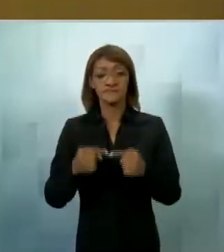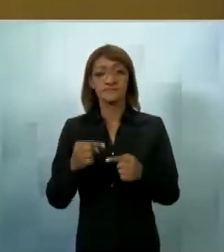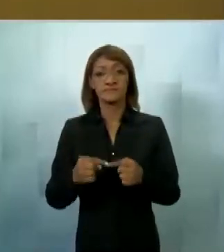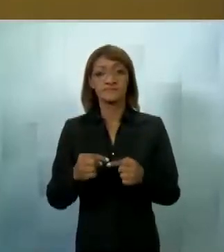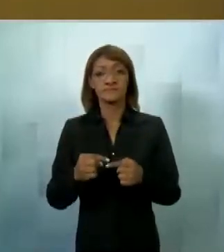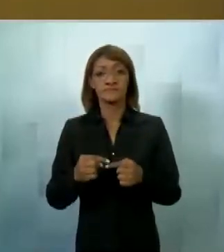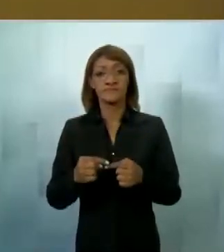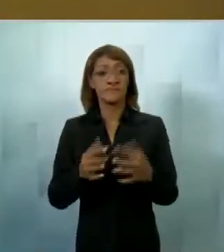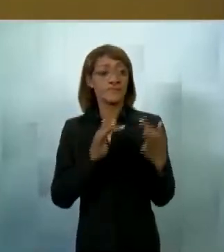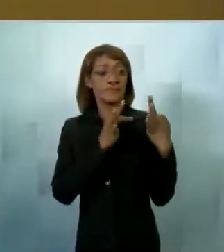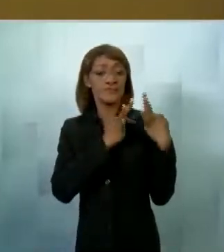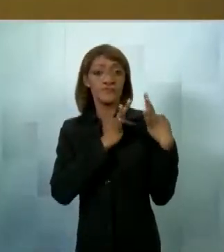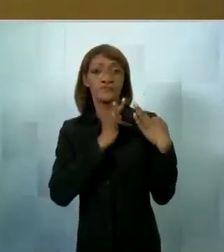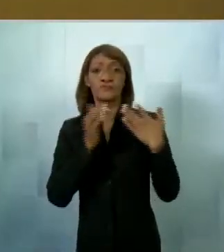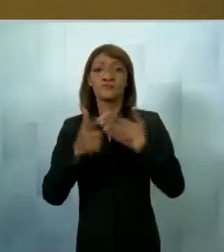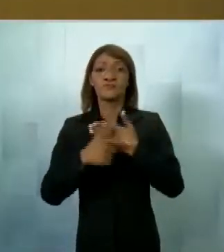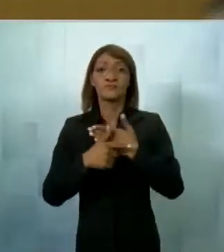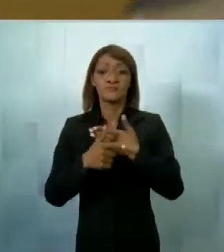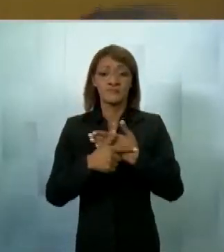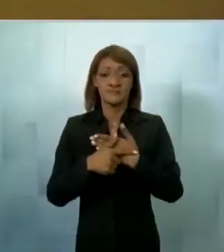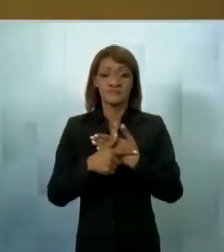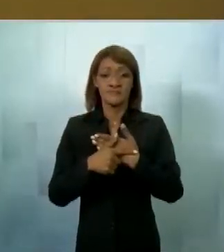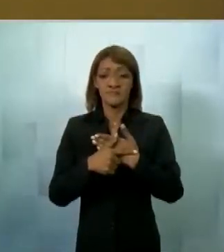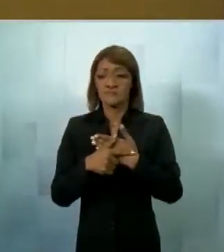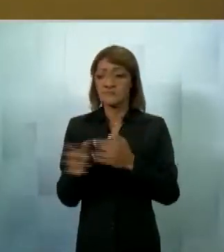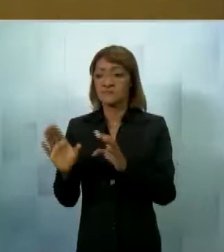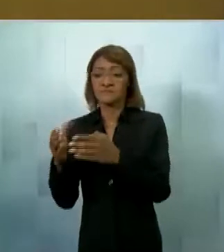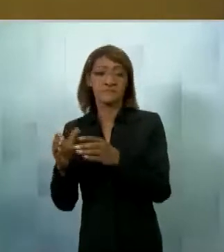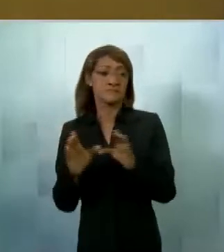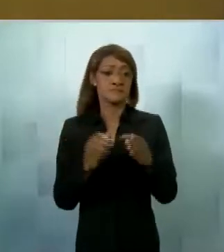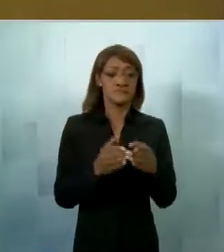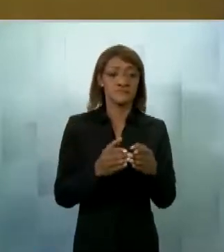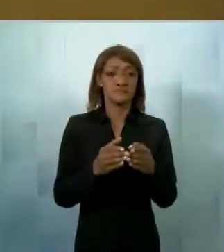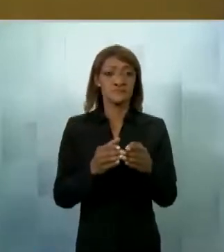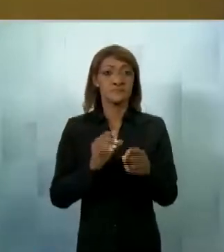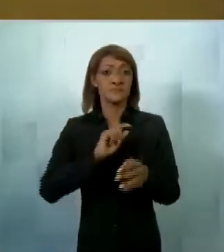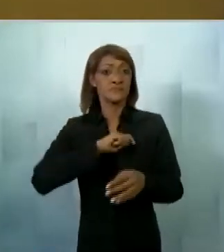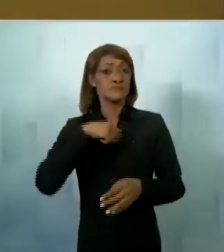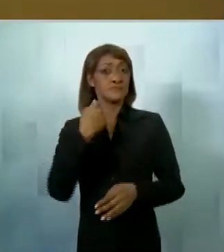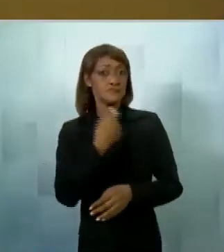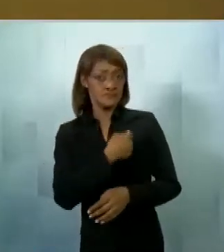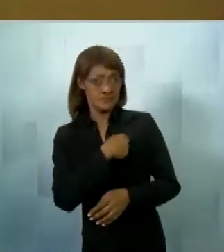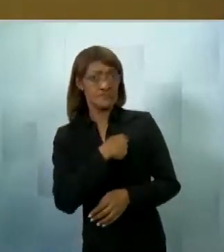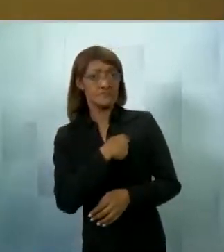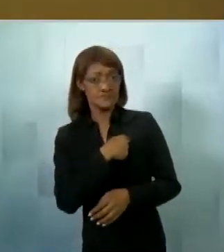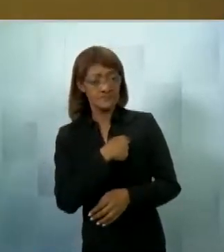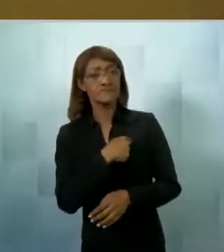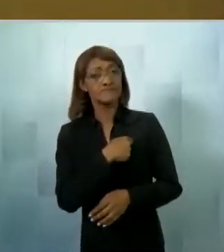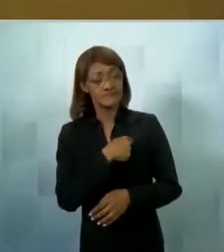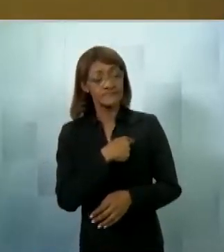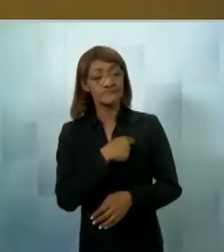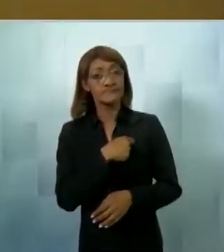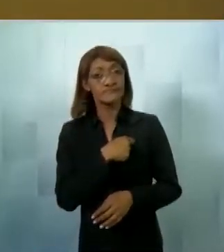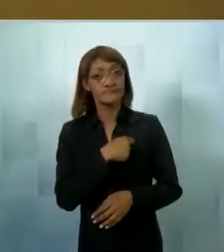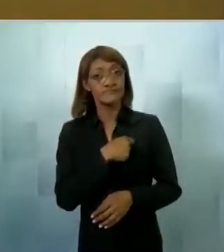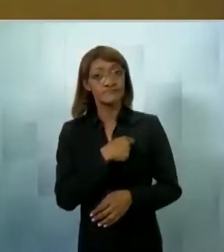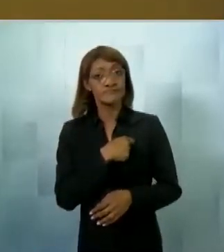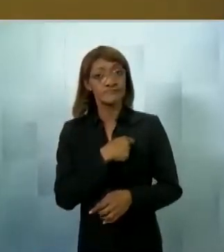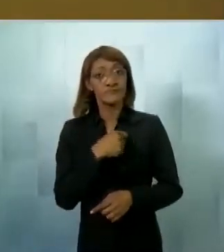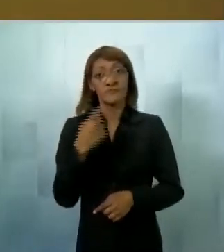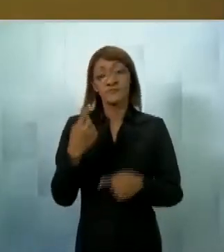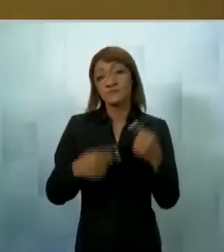das atribuições do OPC entre os delegados. Há um dissenso entre